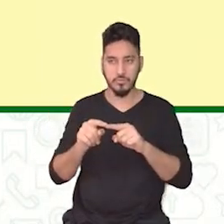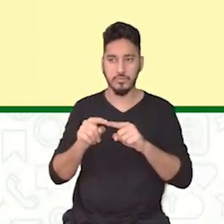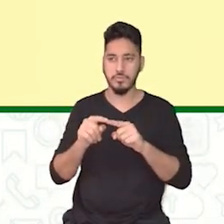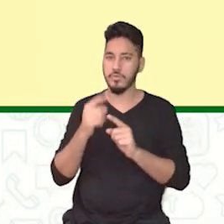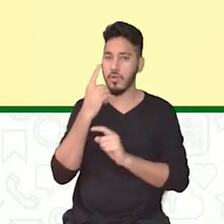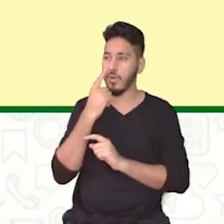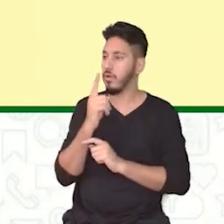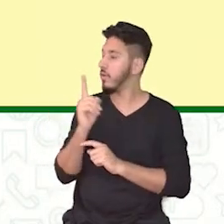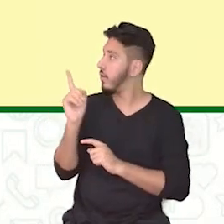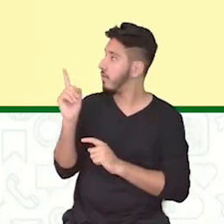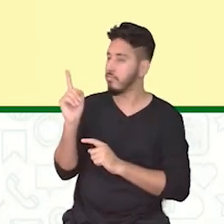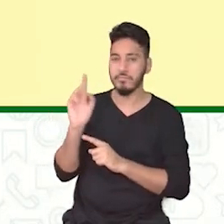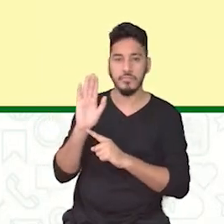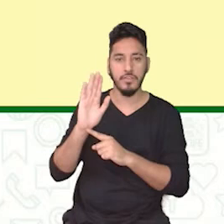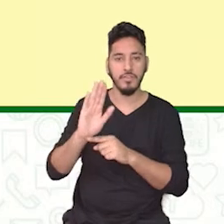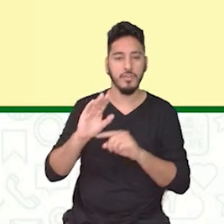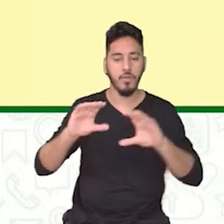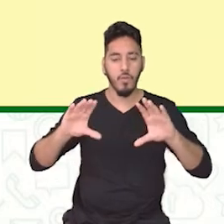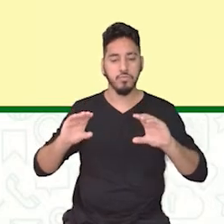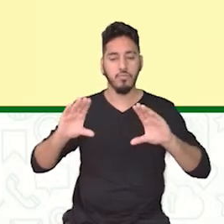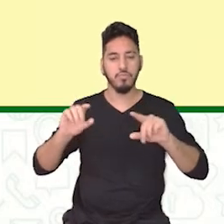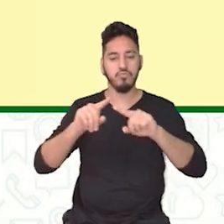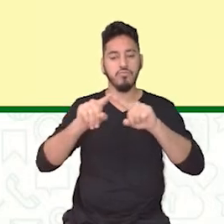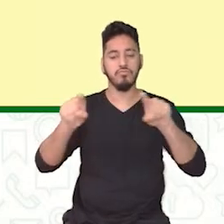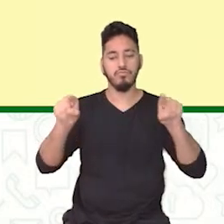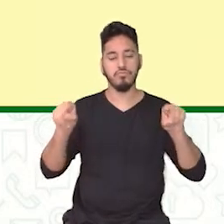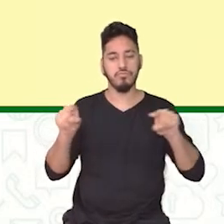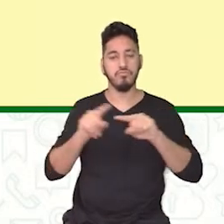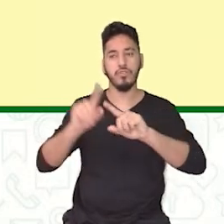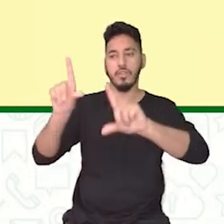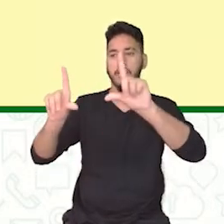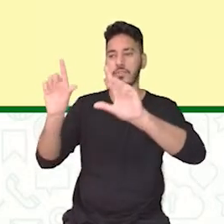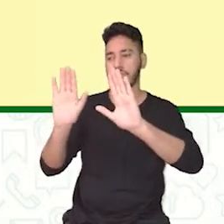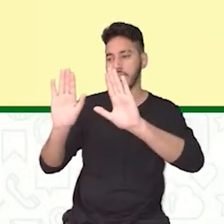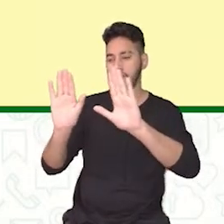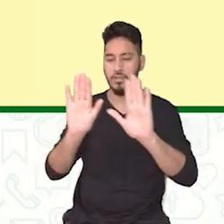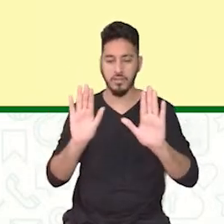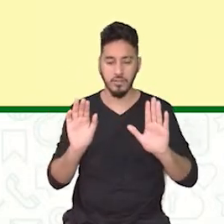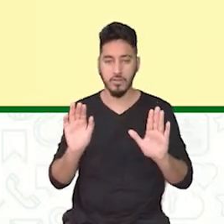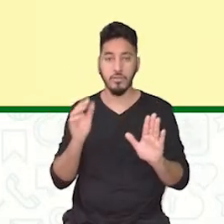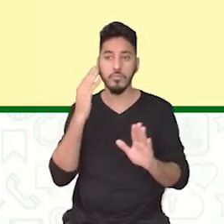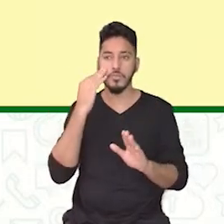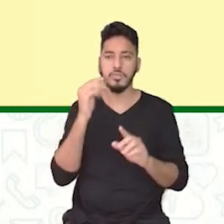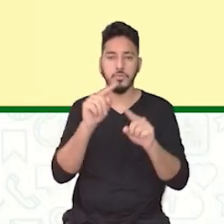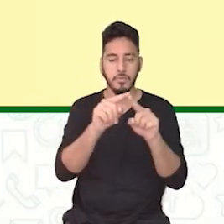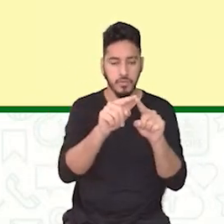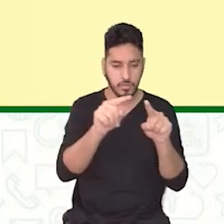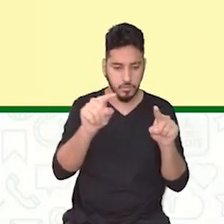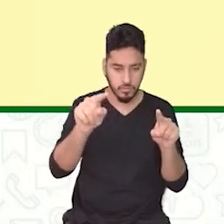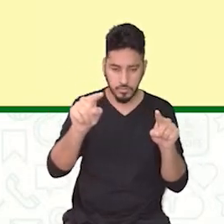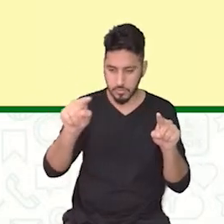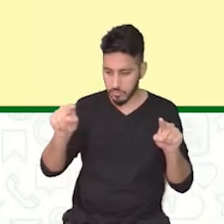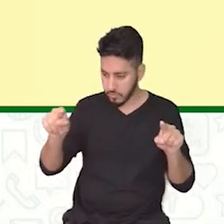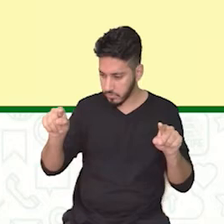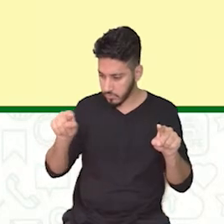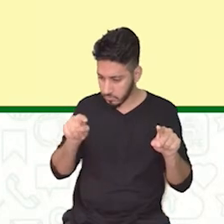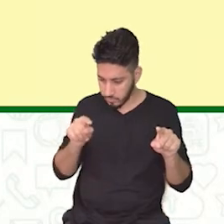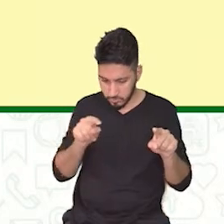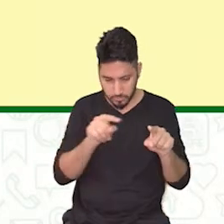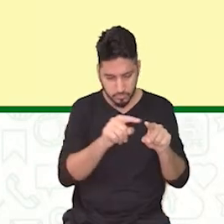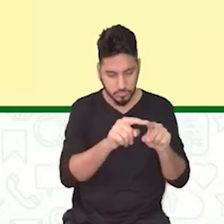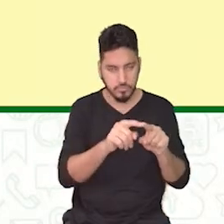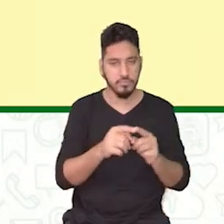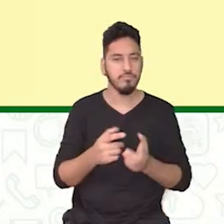para vocês. Então, para saber esse perímetro, seria medir todos os lados,